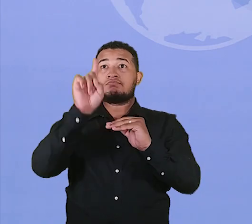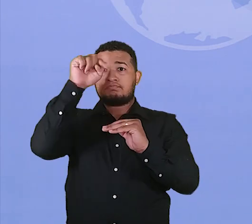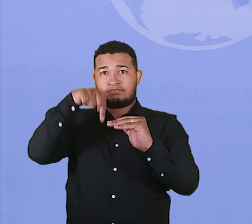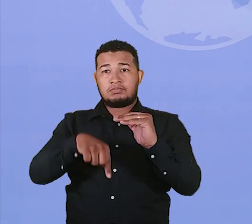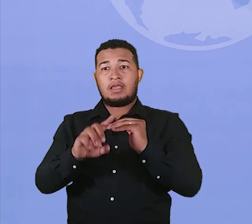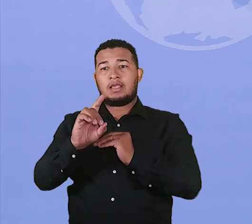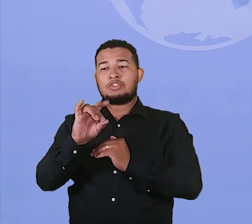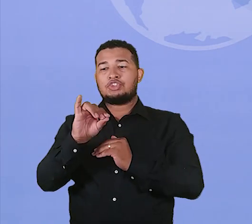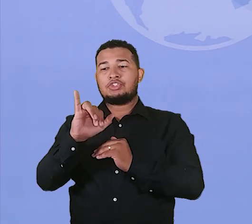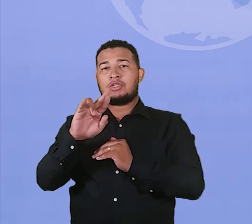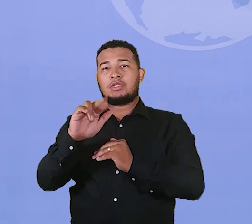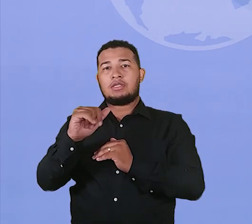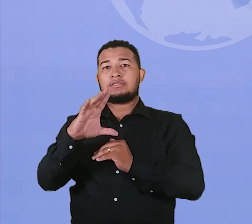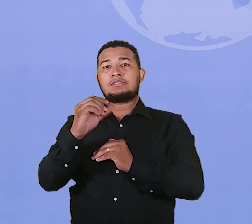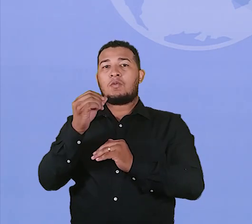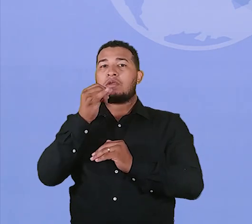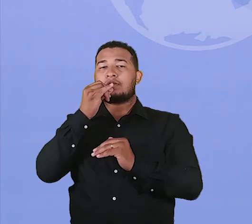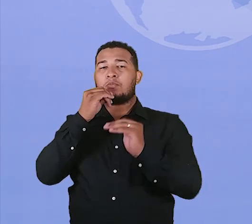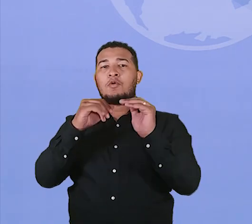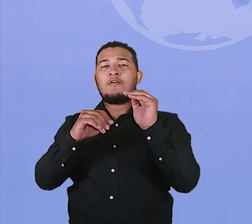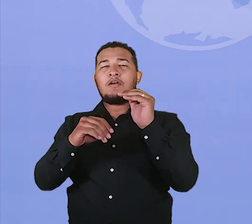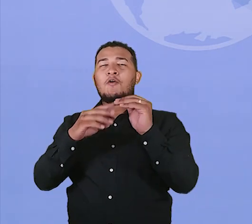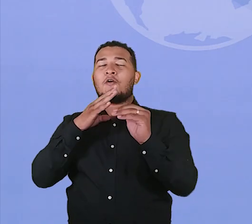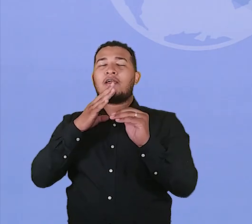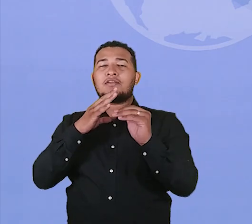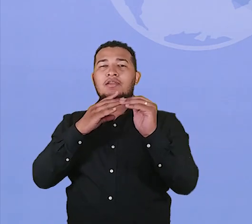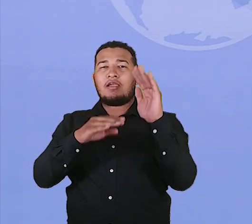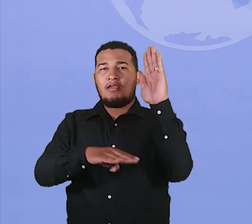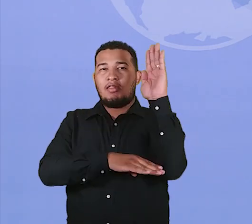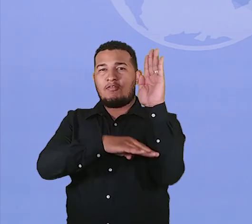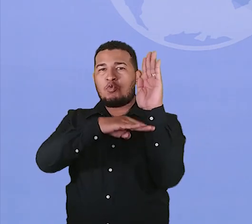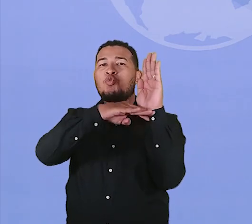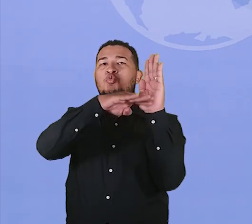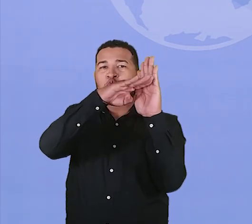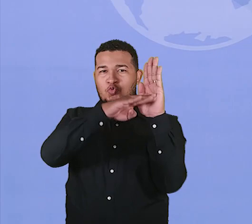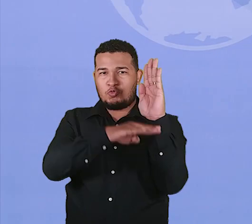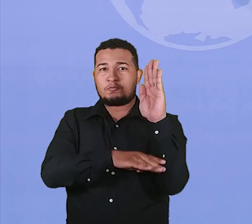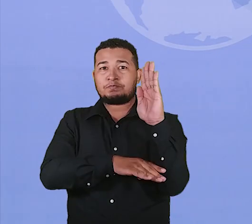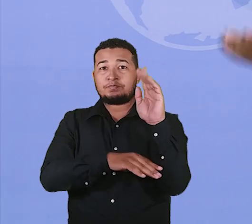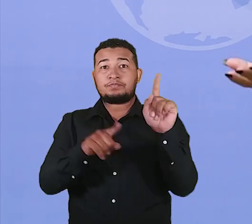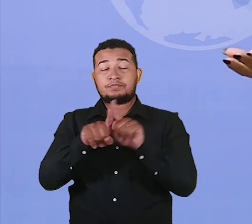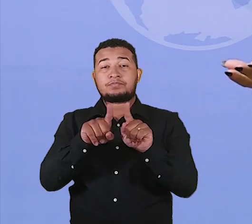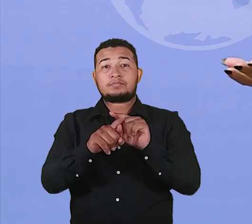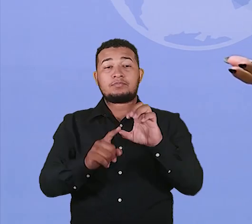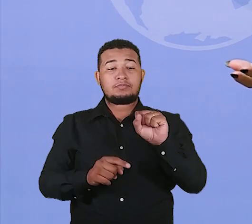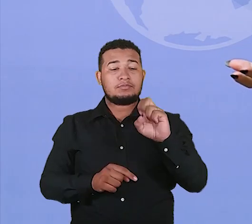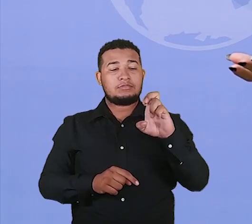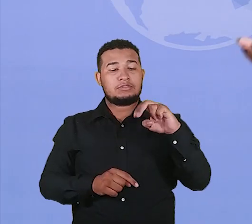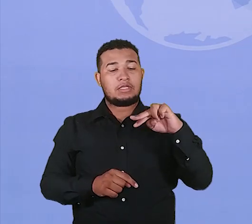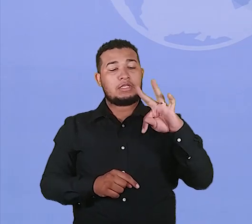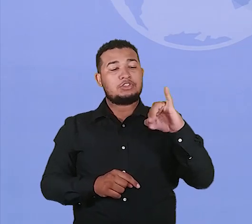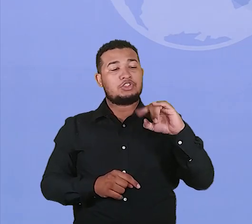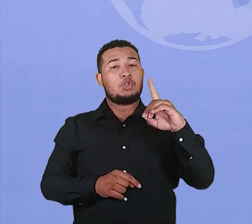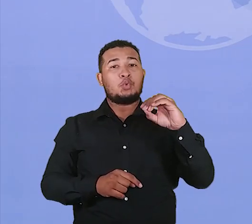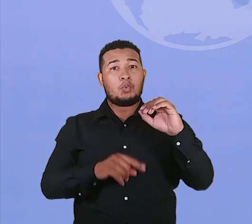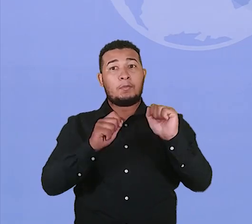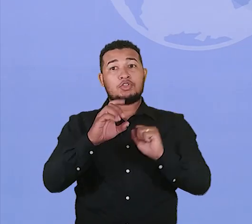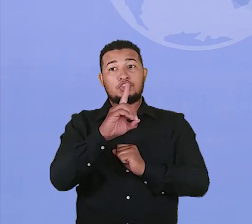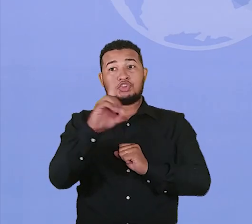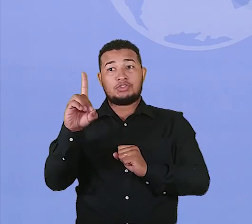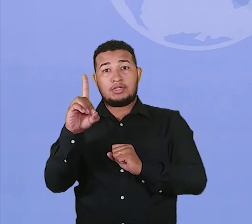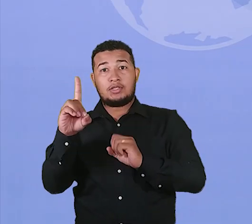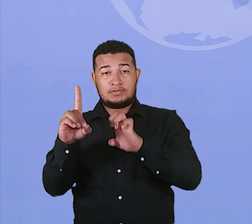e vertical e no do elevador o elevador vertical tá e sentido direito esquerdo né